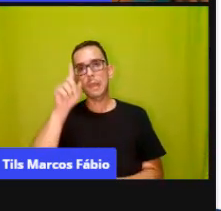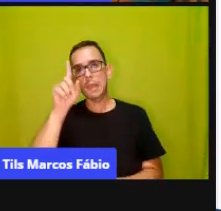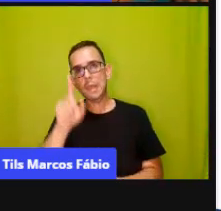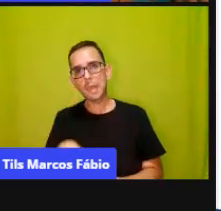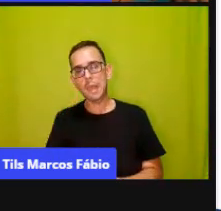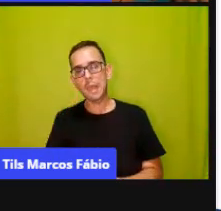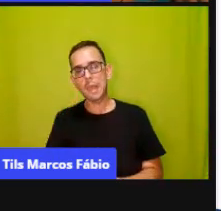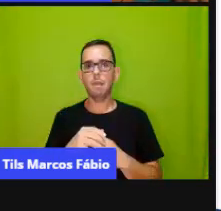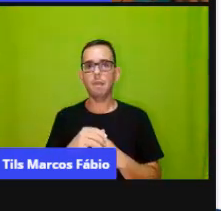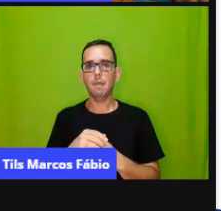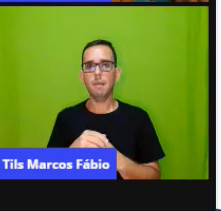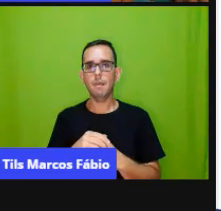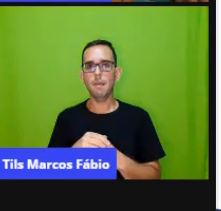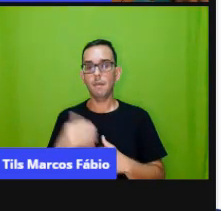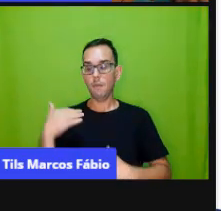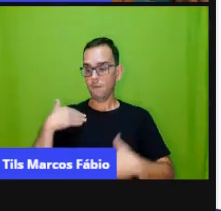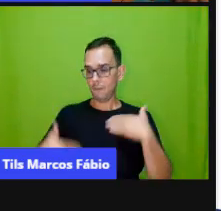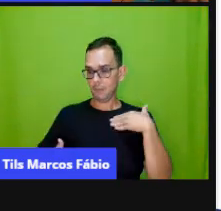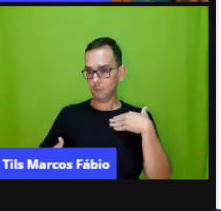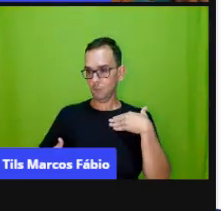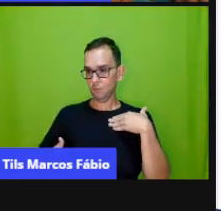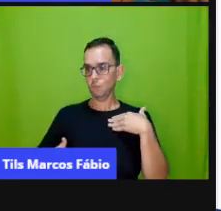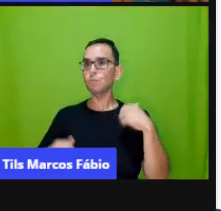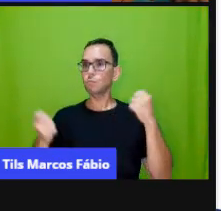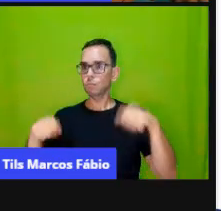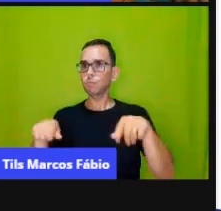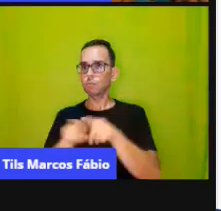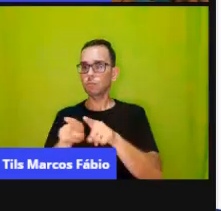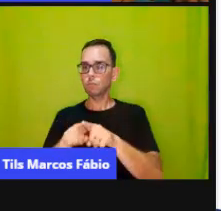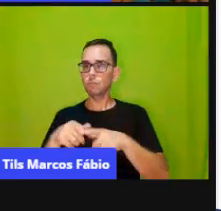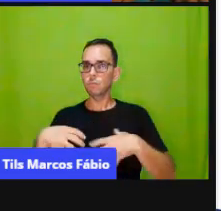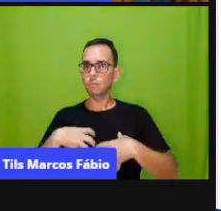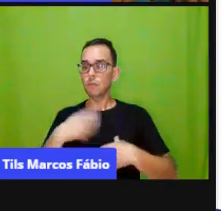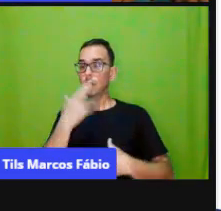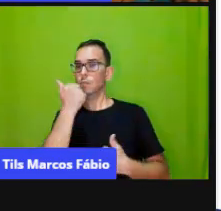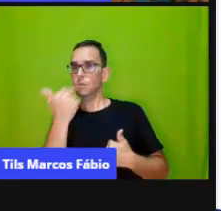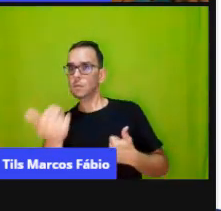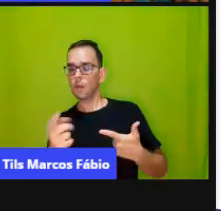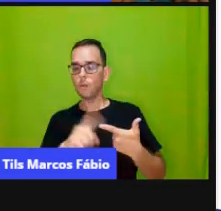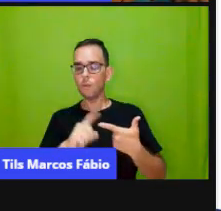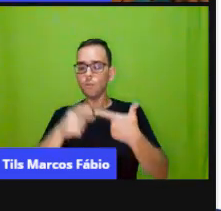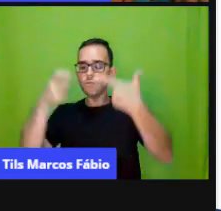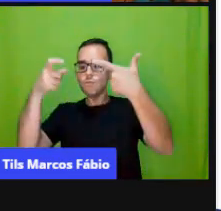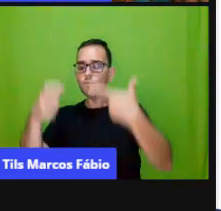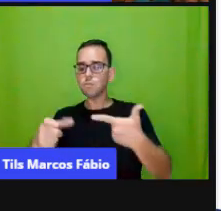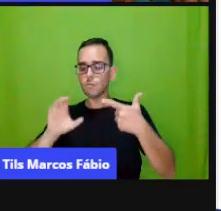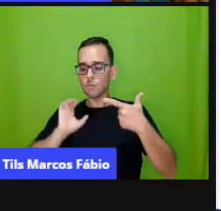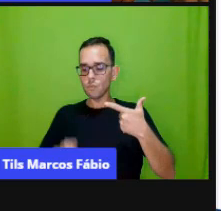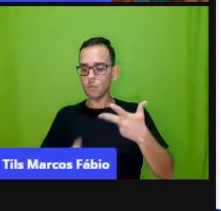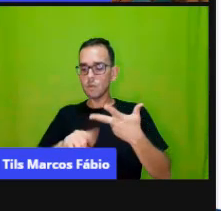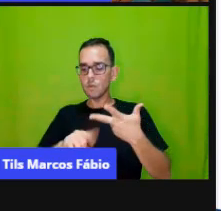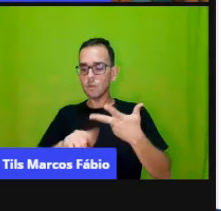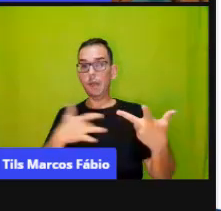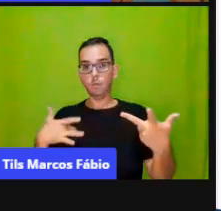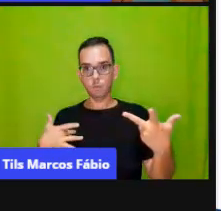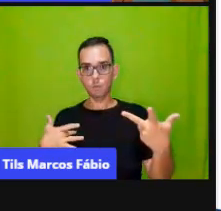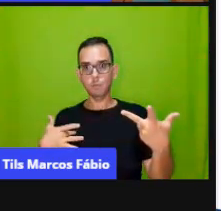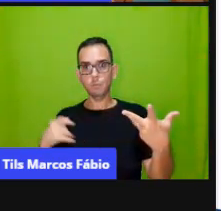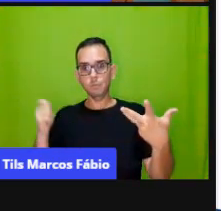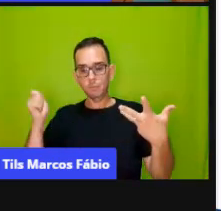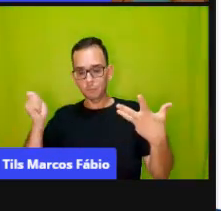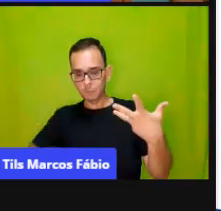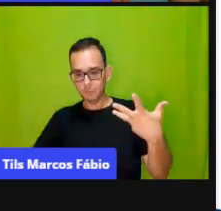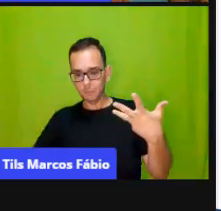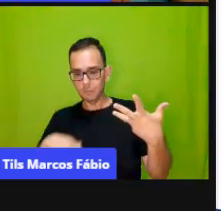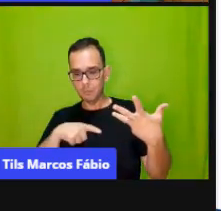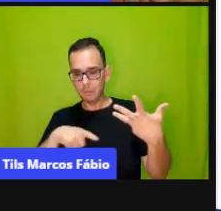domínios físicos e funcionais, que são da nutrição, o do ambiente, comportamento e saúde, em que a gente vai